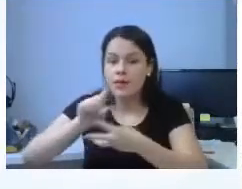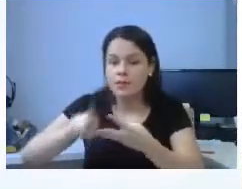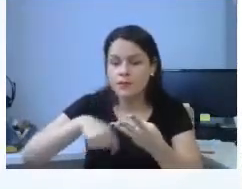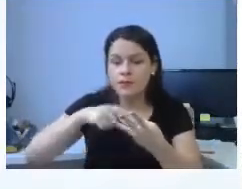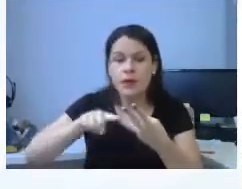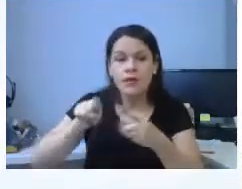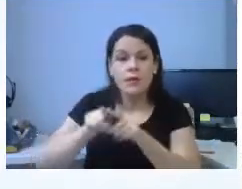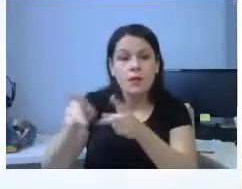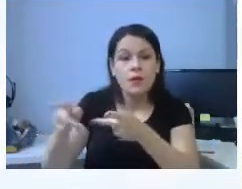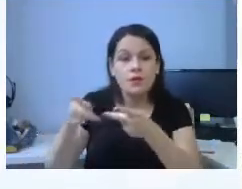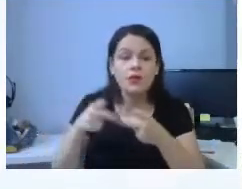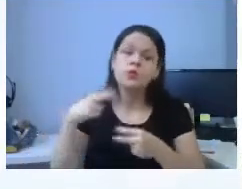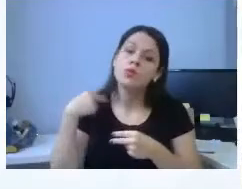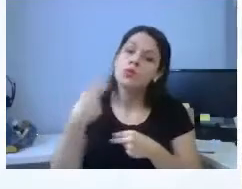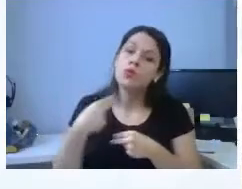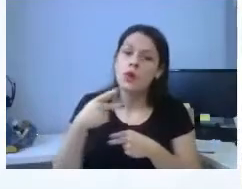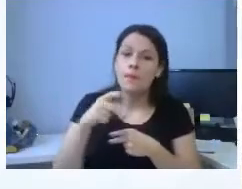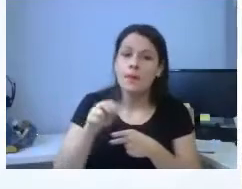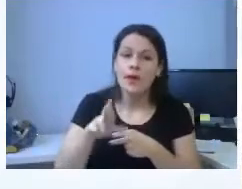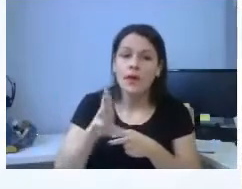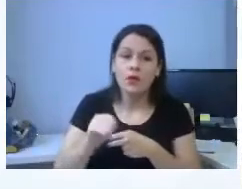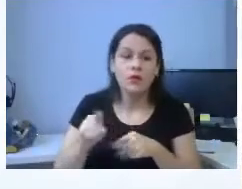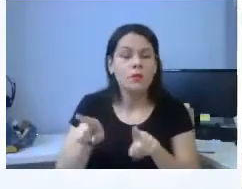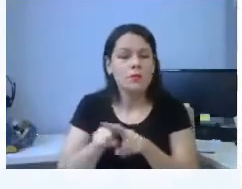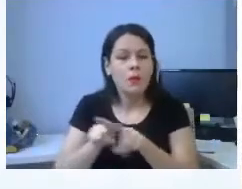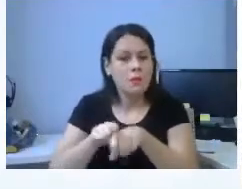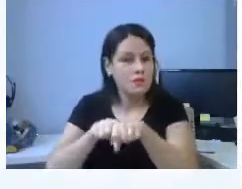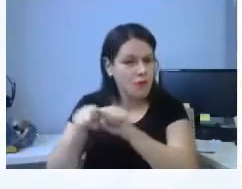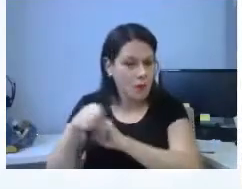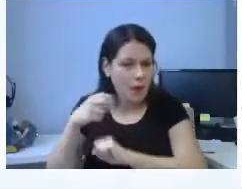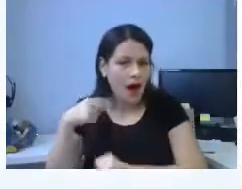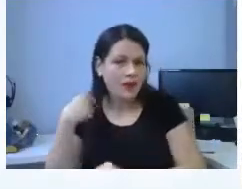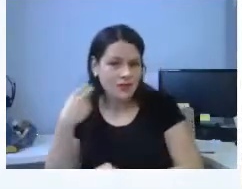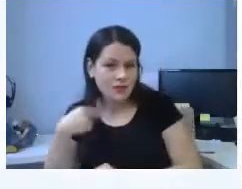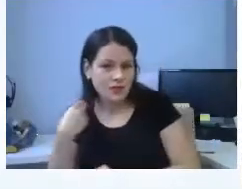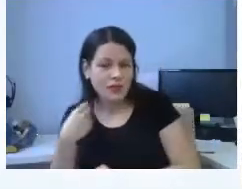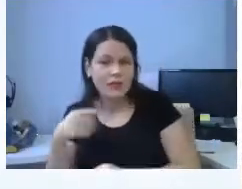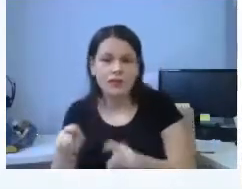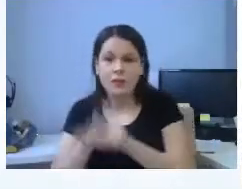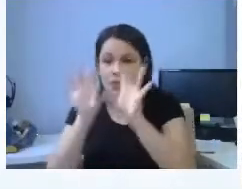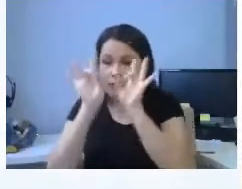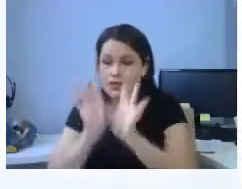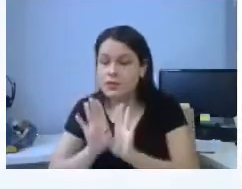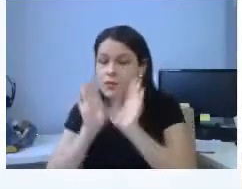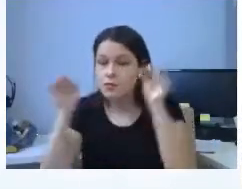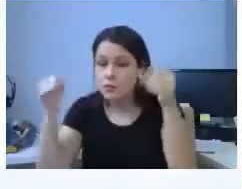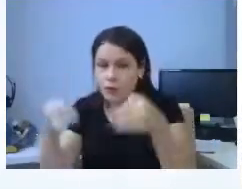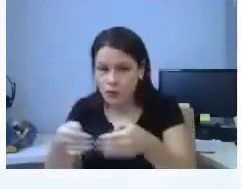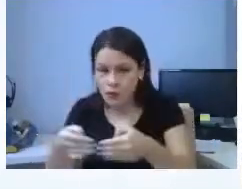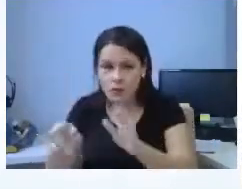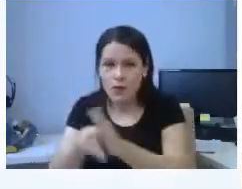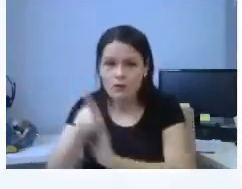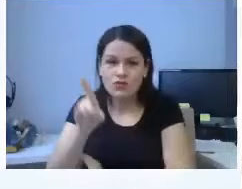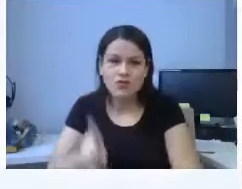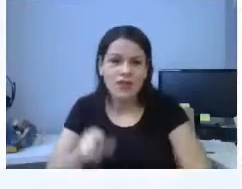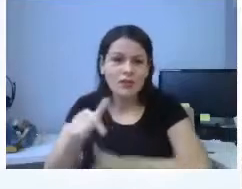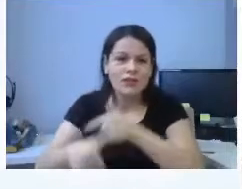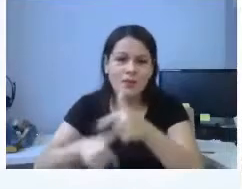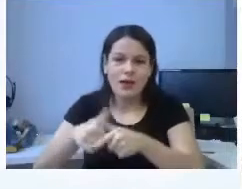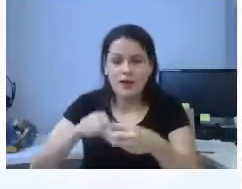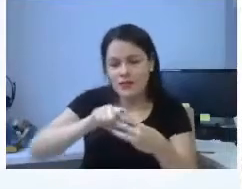Dr. Pedro Lapa, advogado e especialista em direito do trabalho. Essas pessoas vão estar